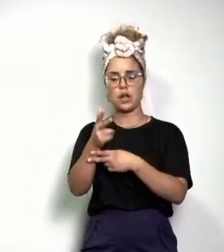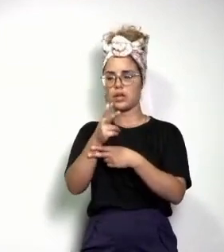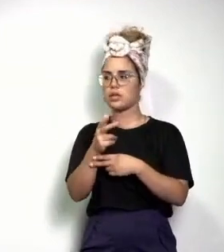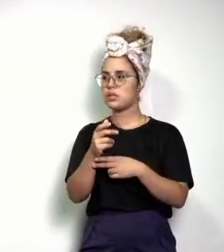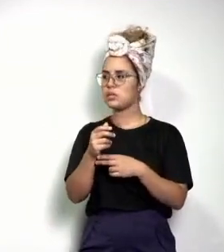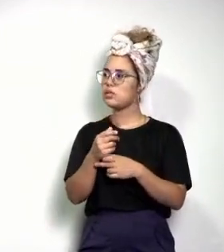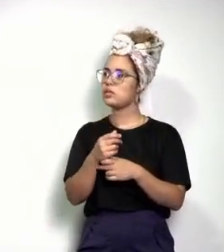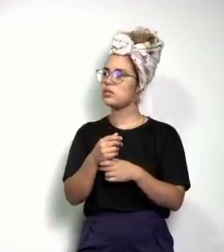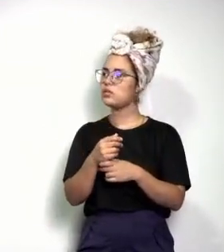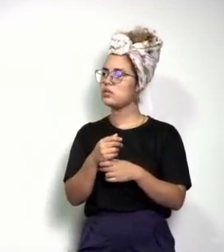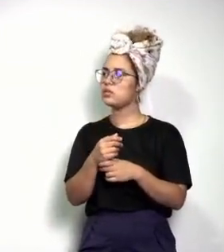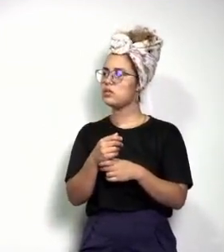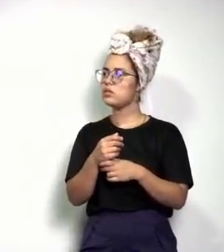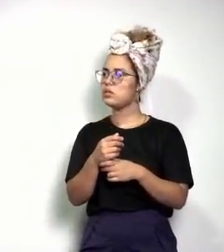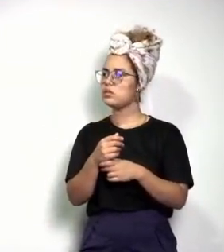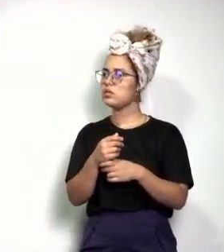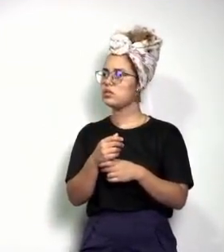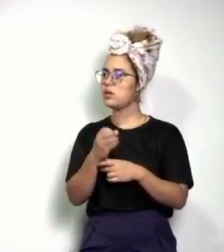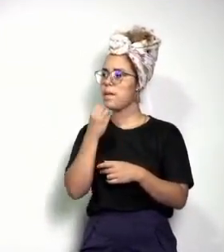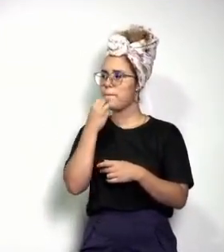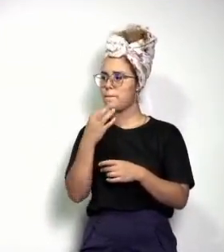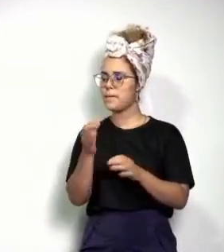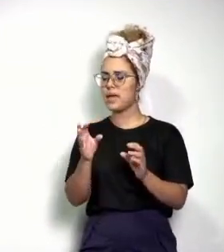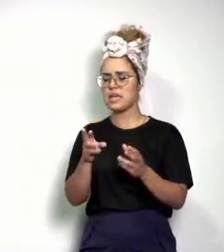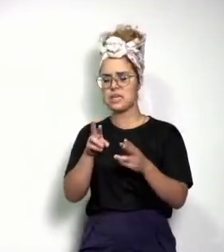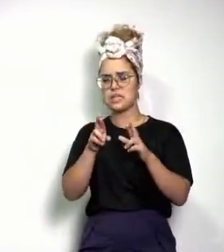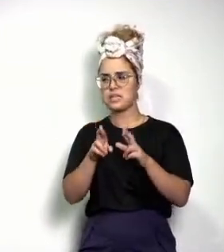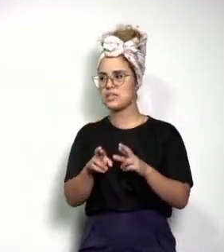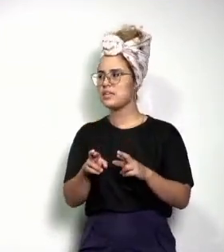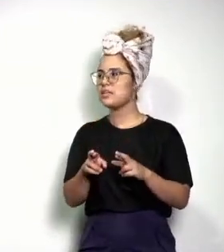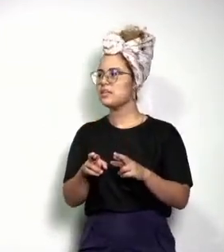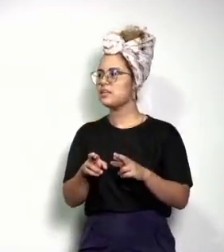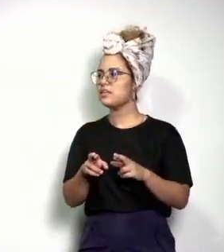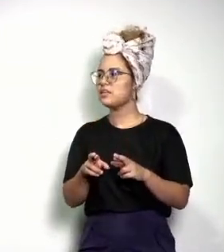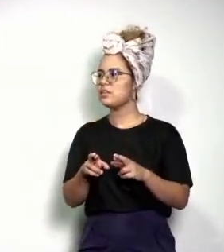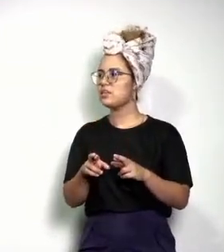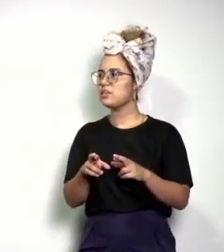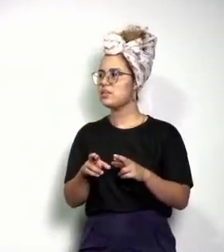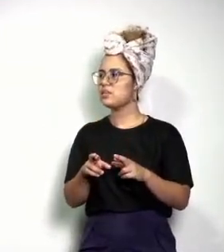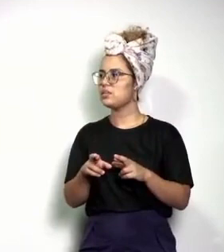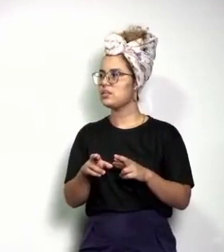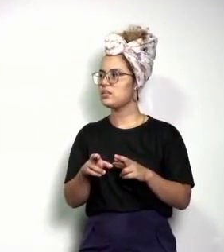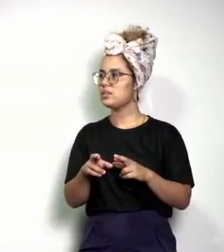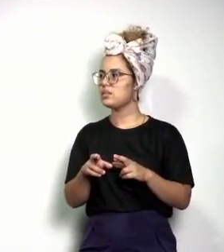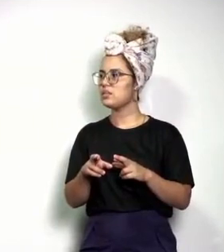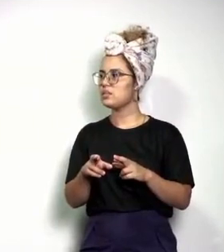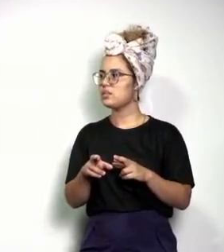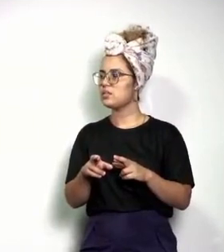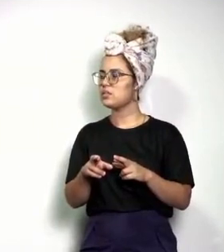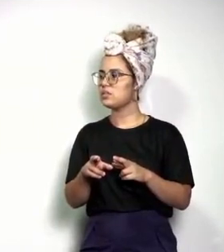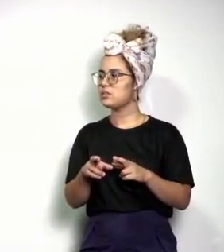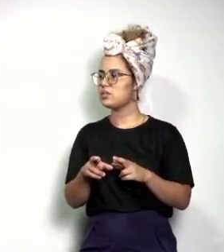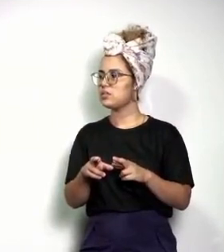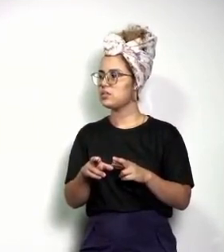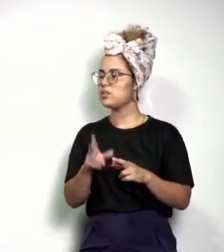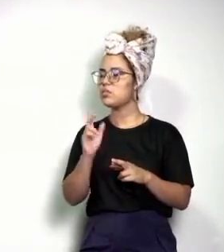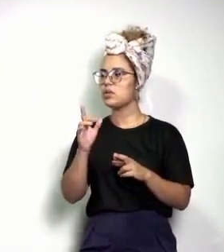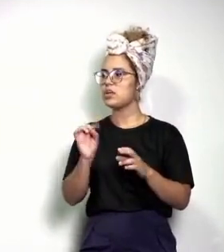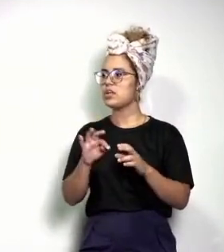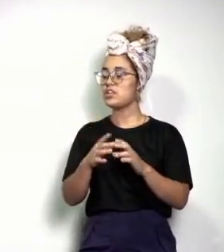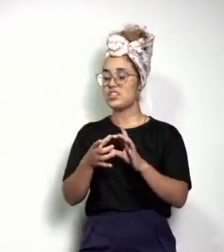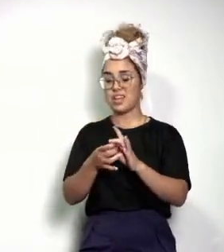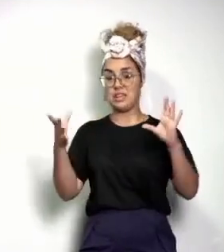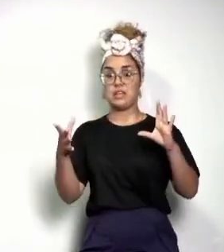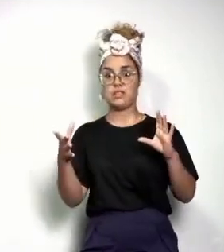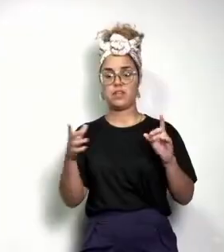Aí, segurando bem... Isso, o viewfinder, sem soltar ele nenhum momento enquanto roda, porque já ele vai ser